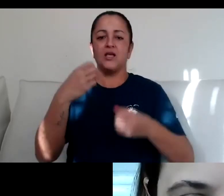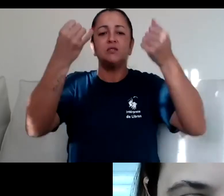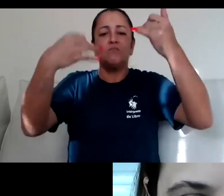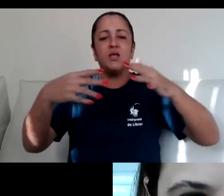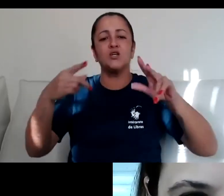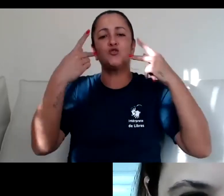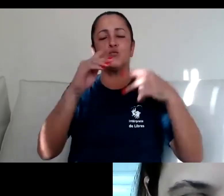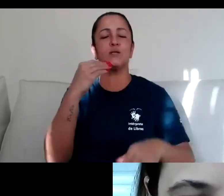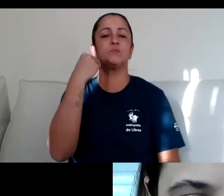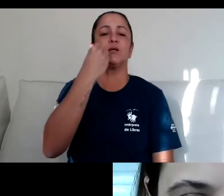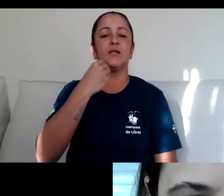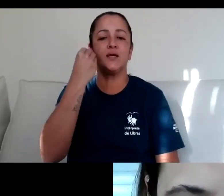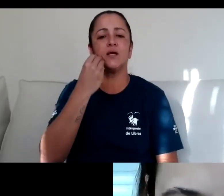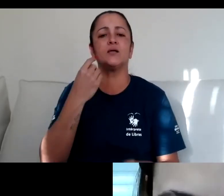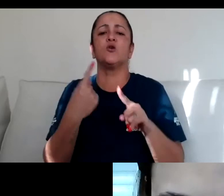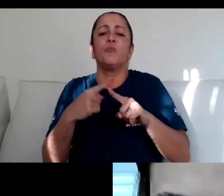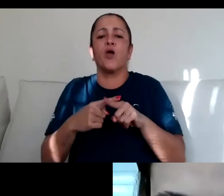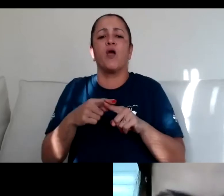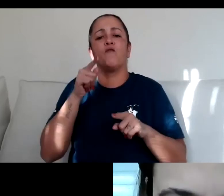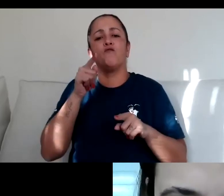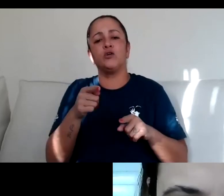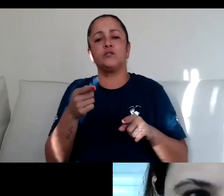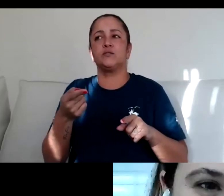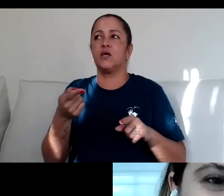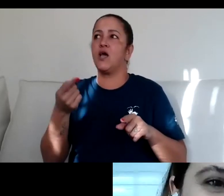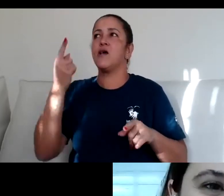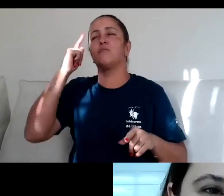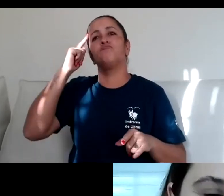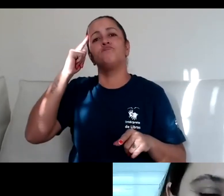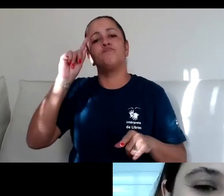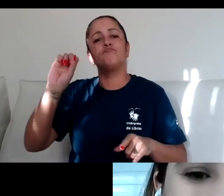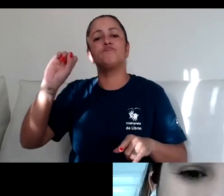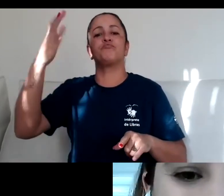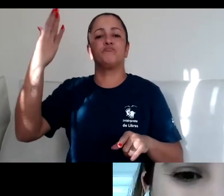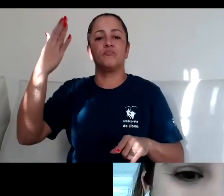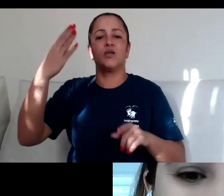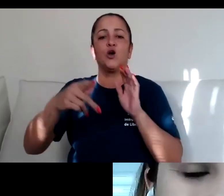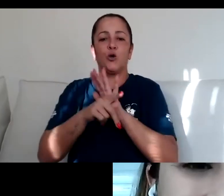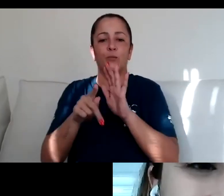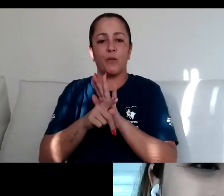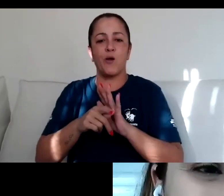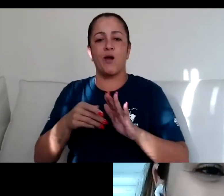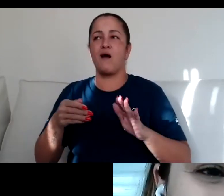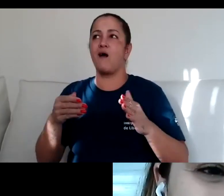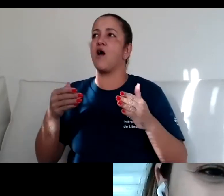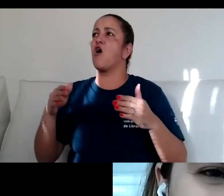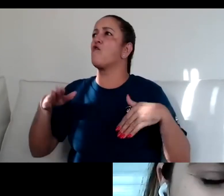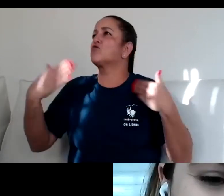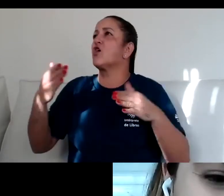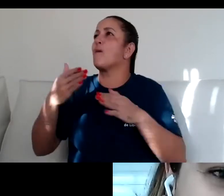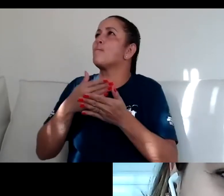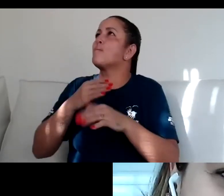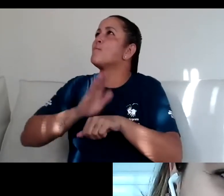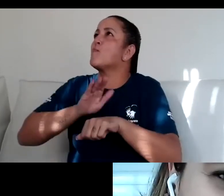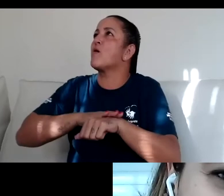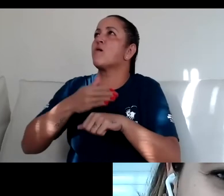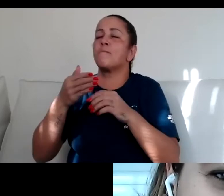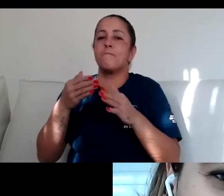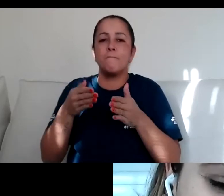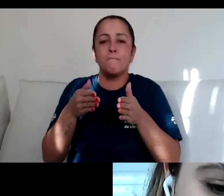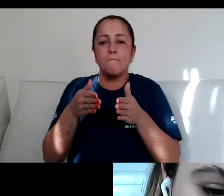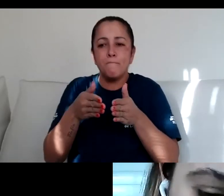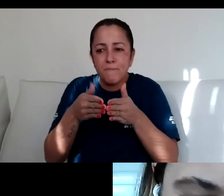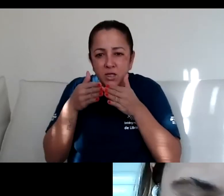que você resolveu, a partir de que momento você percebeu que era possível fazer essa